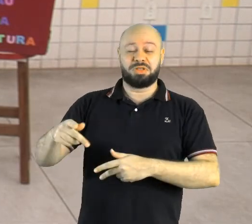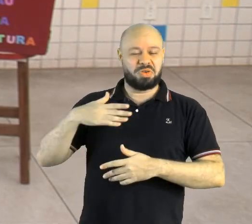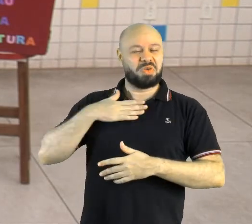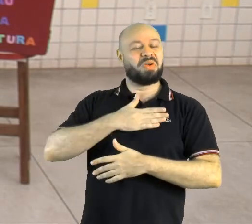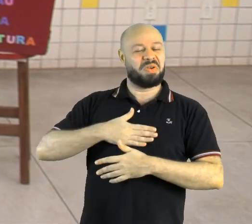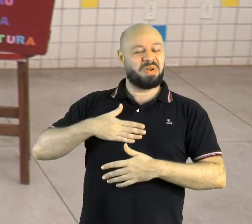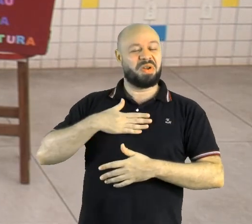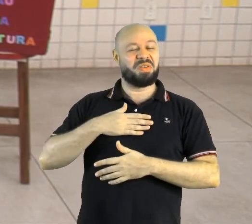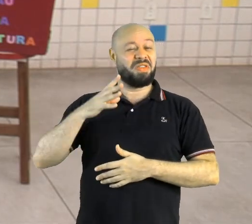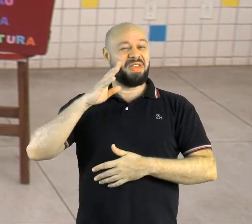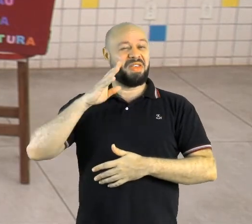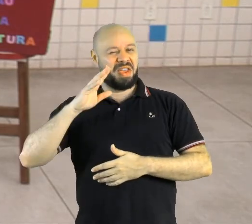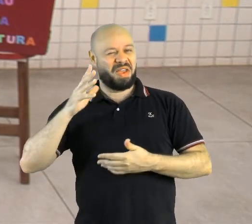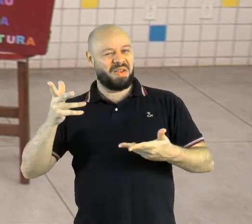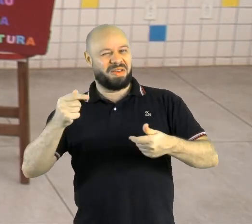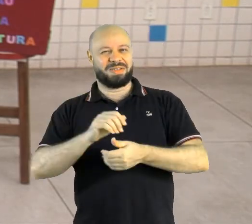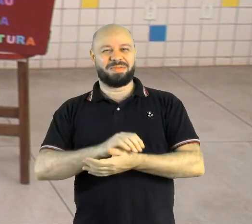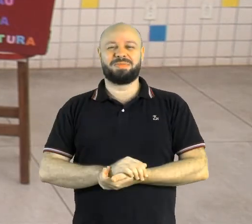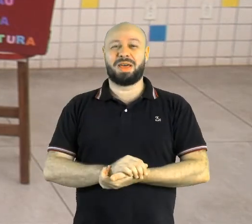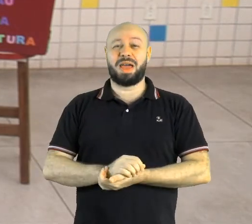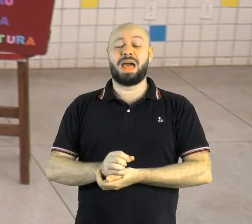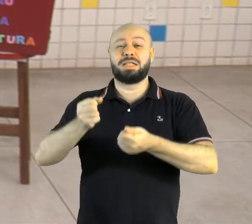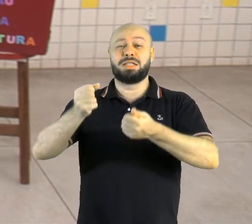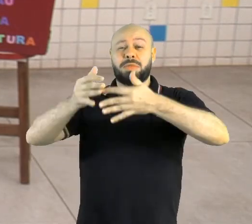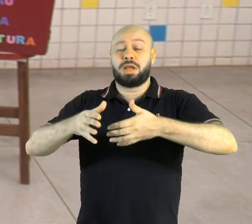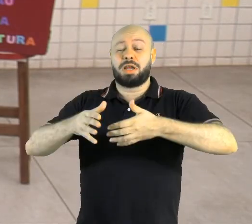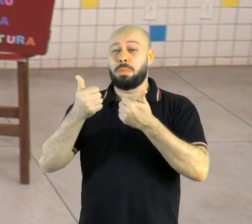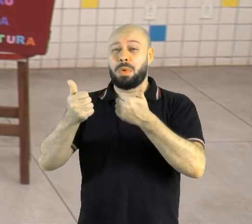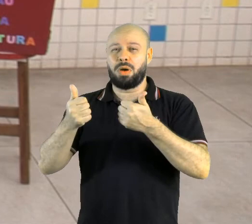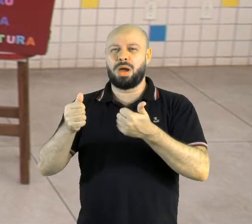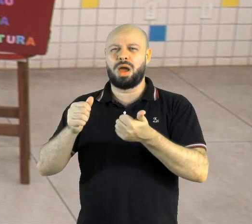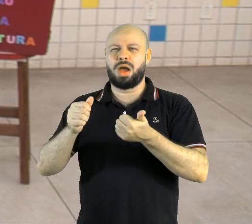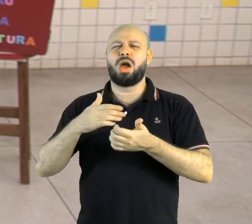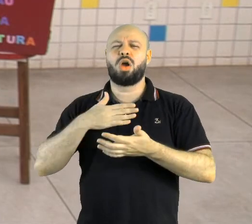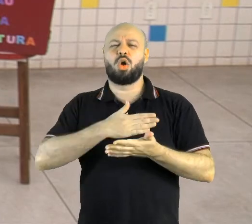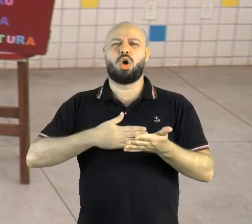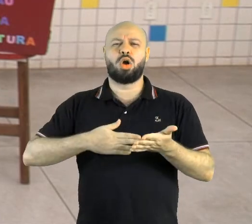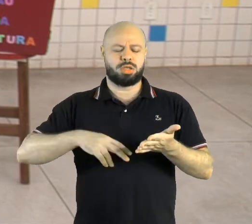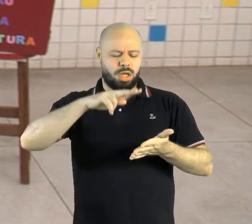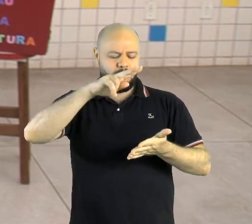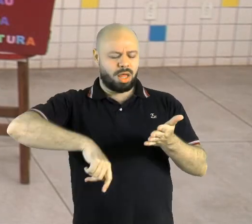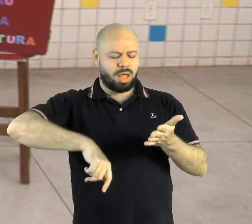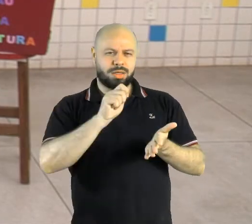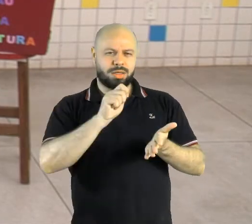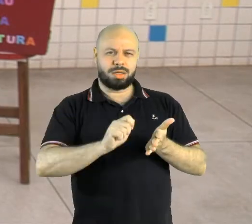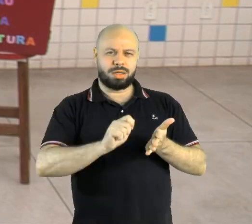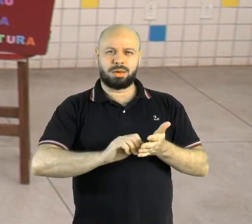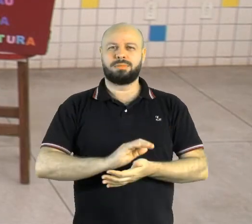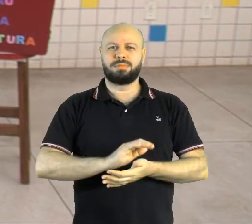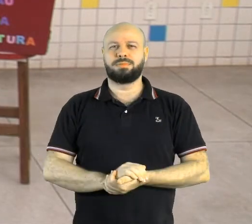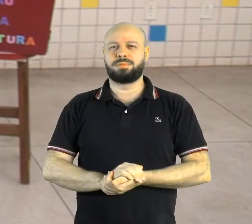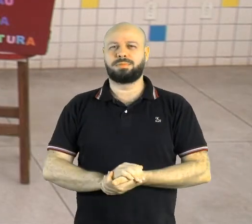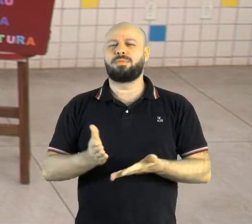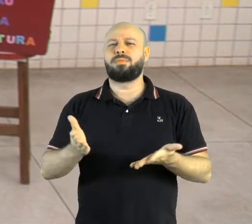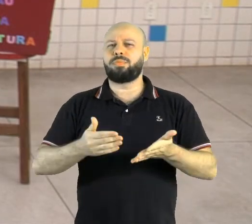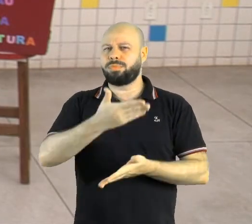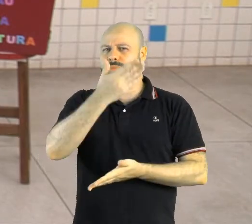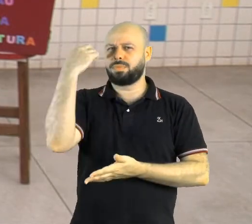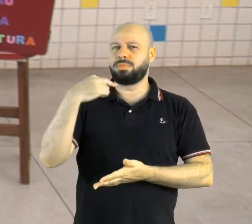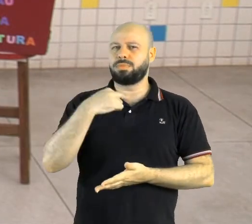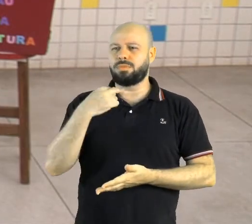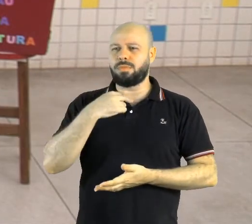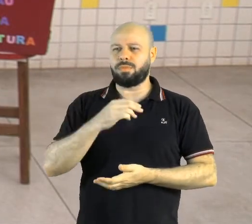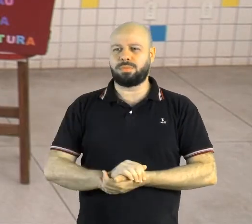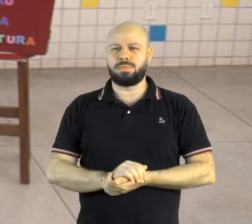olha, fantástico. Ela explica bem, gosta de ler e escrever. Então, agora, para não esquecer,